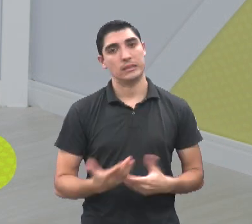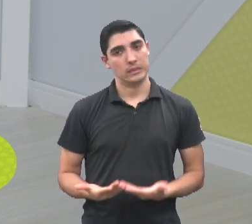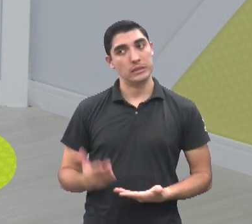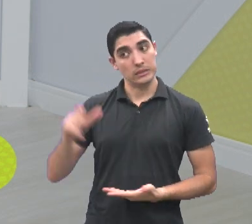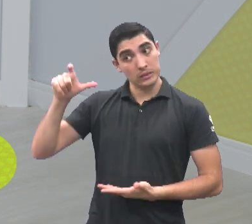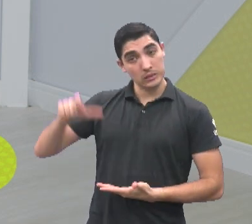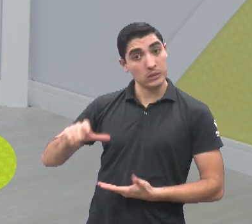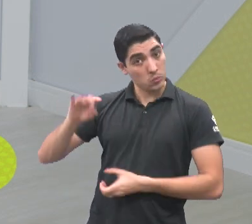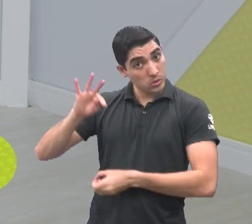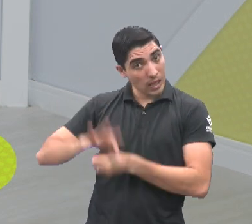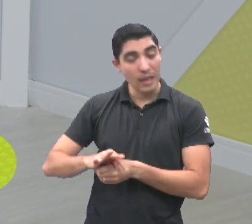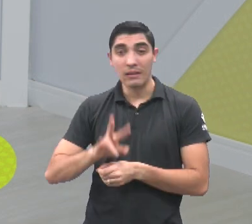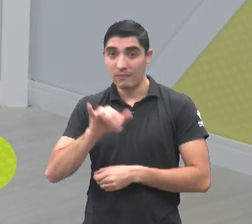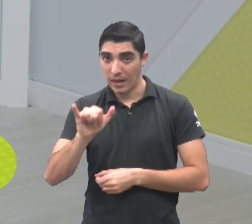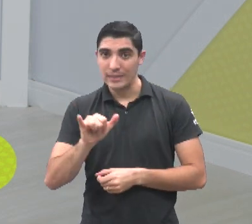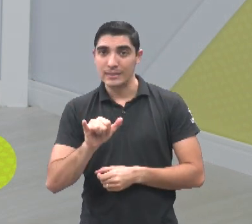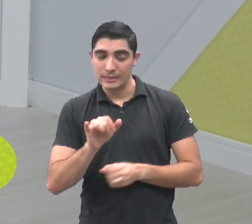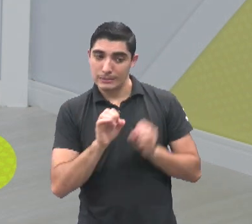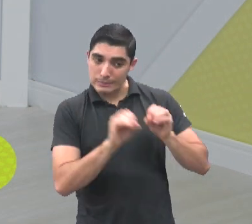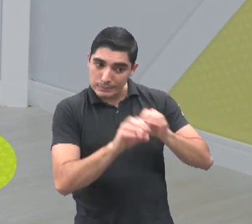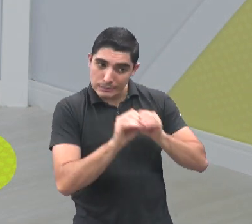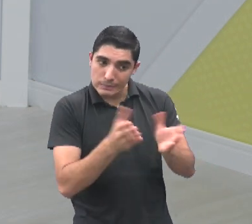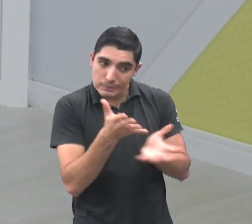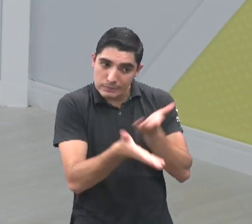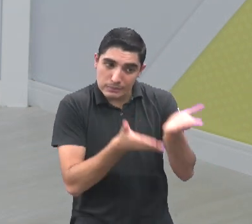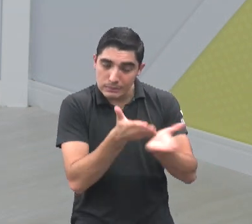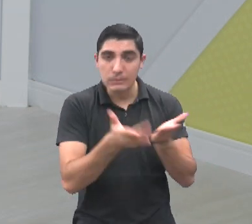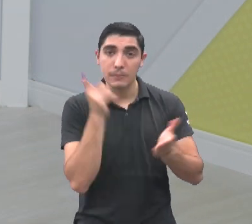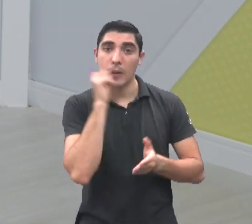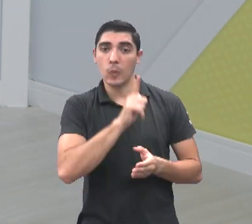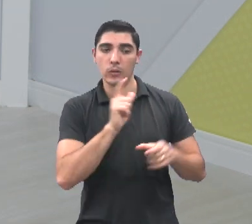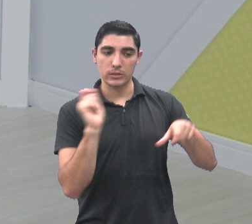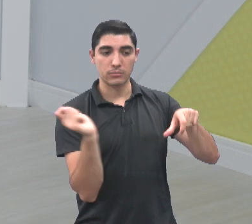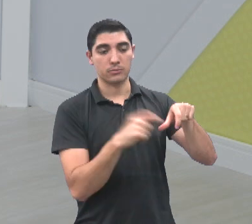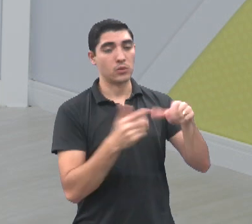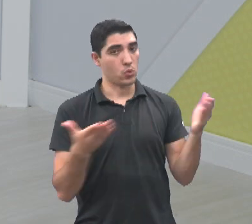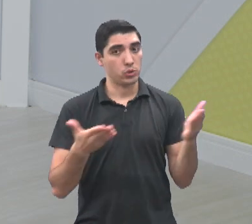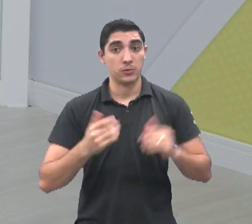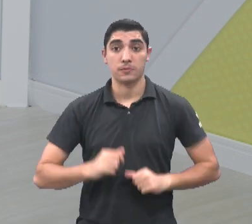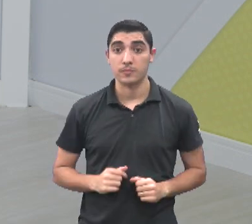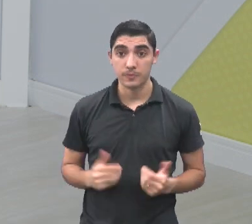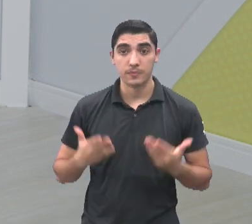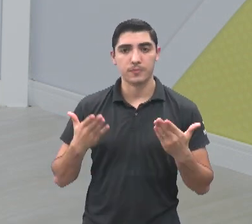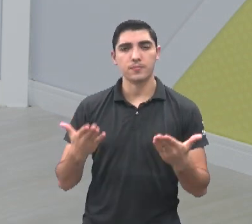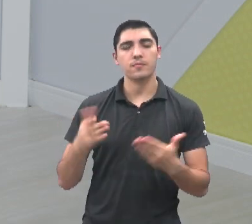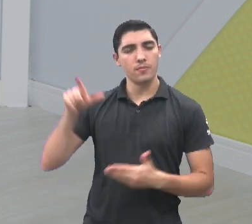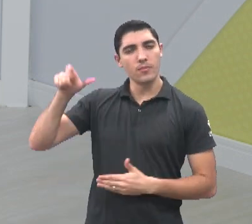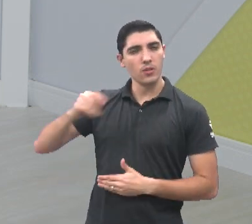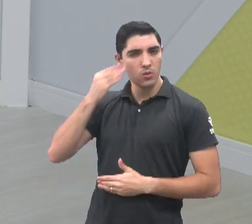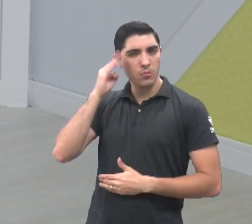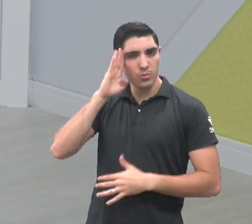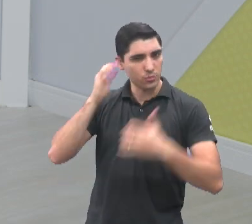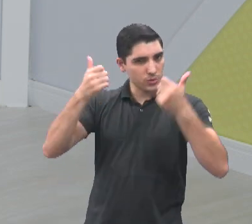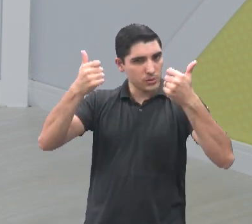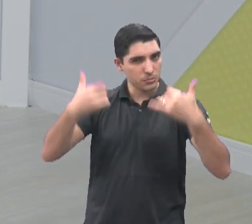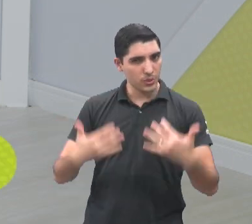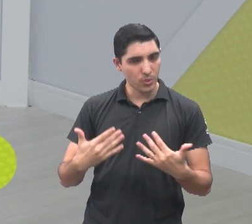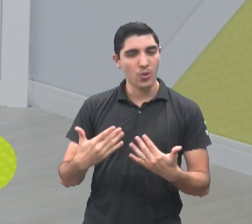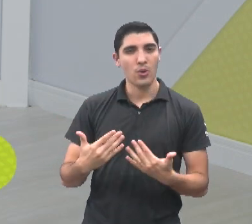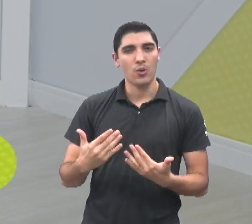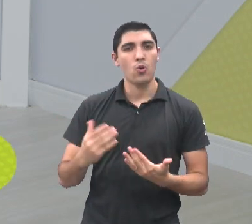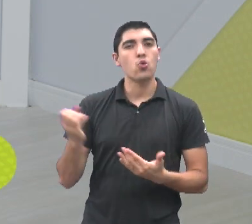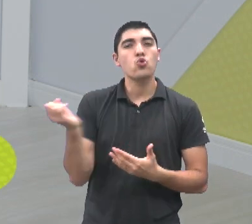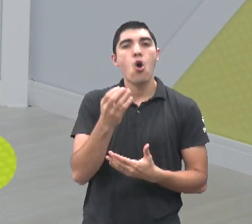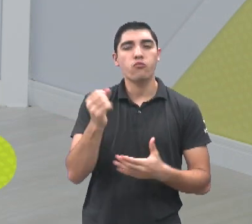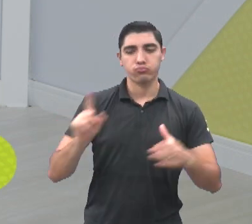sanar isso daí e botar a bola na rede. O Brunão falou ali durante a sua matéria com relação à contratação de jogadores, o São